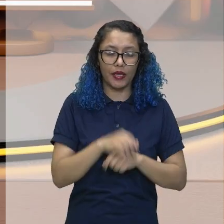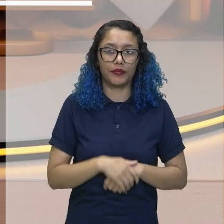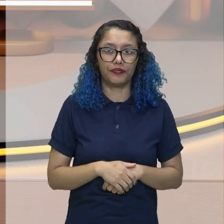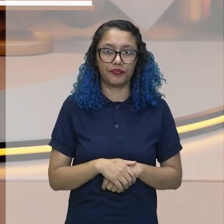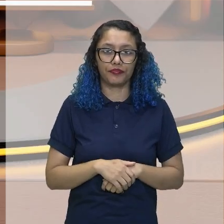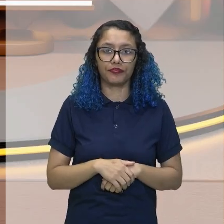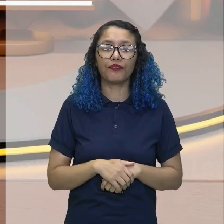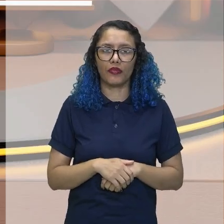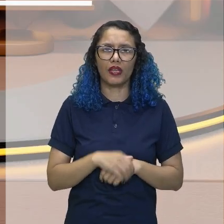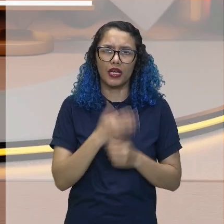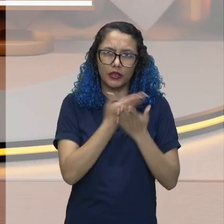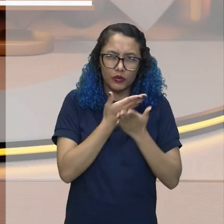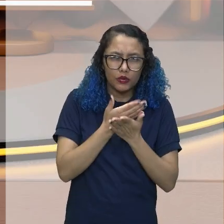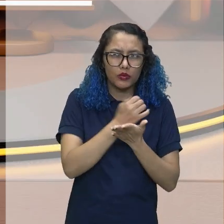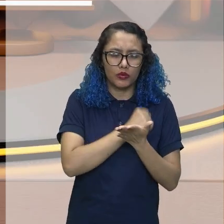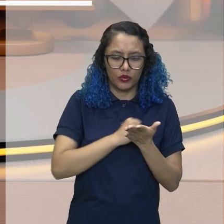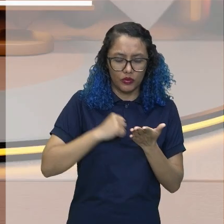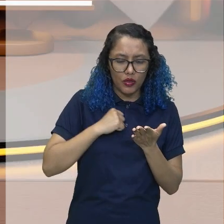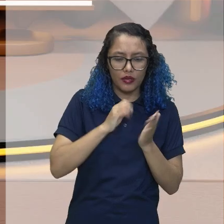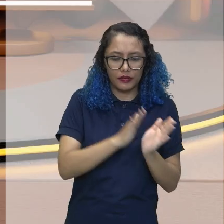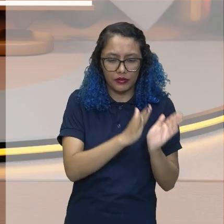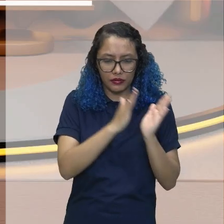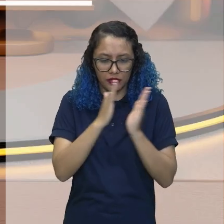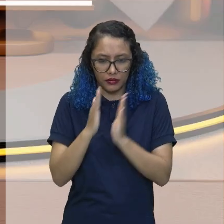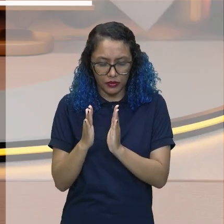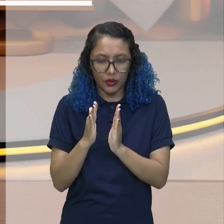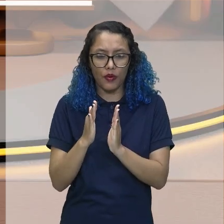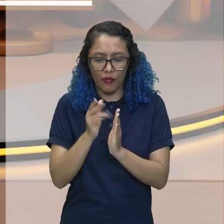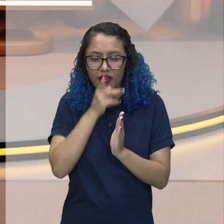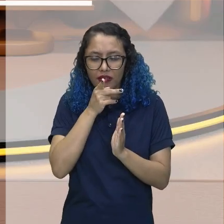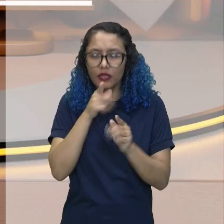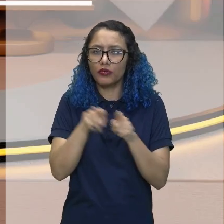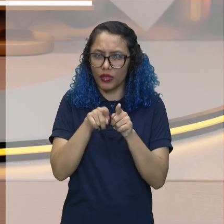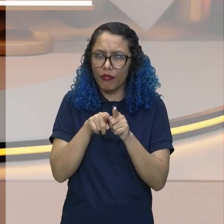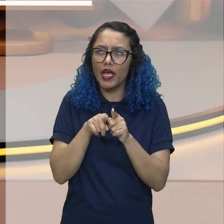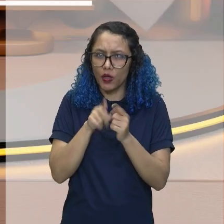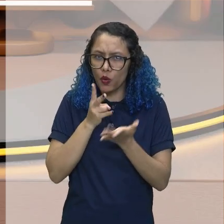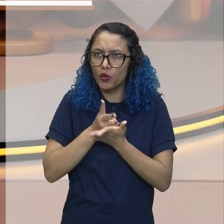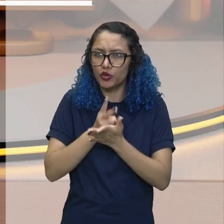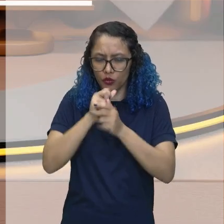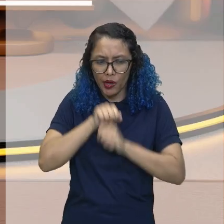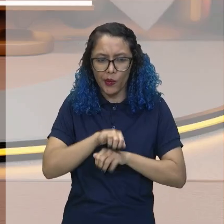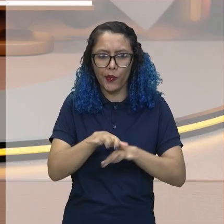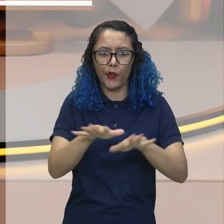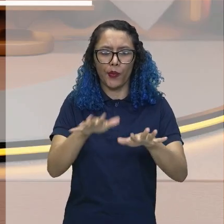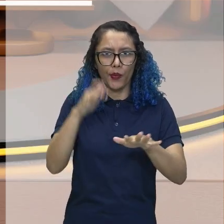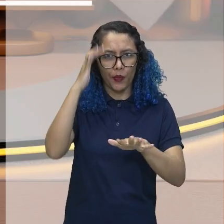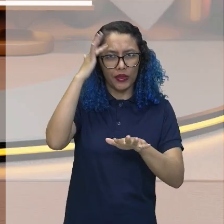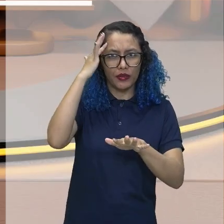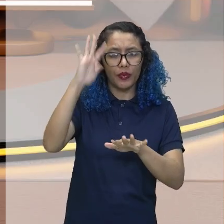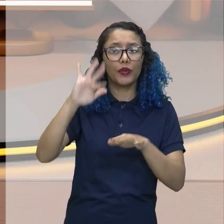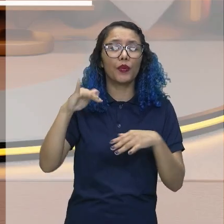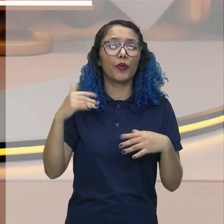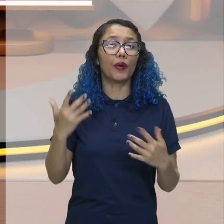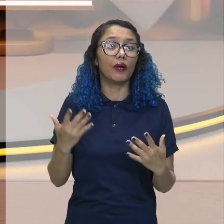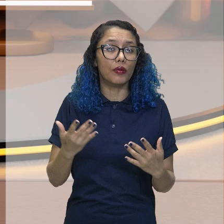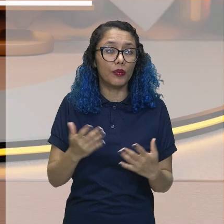com Sócrates e depois Platão dar continuidade a esse pensamento, de que a ideia,